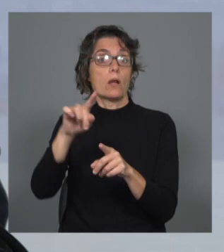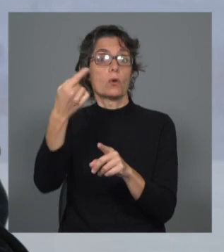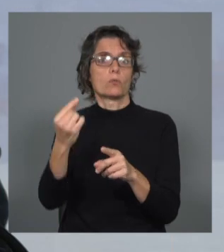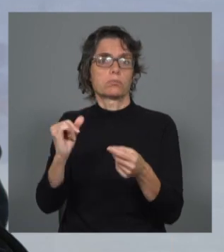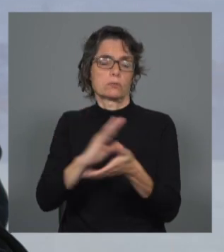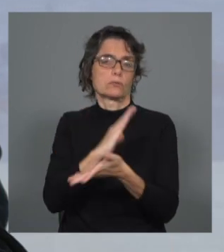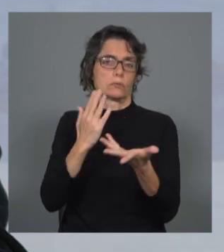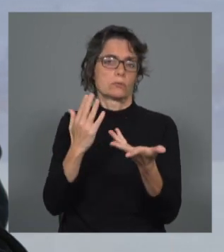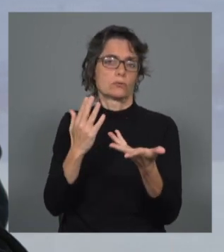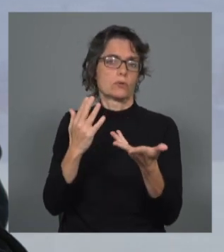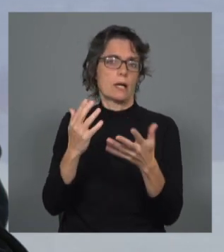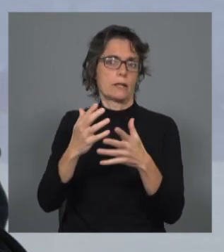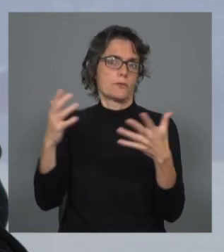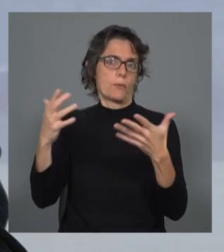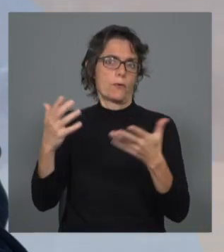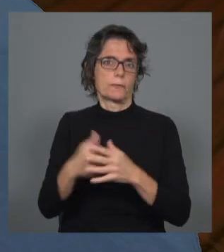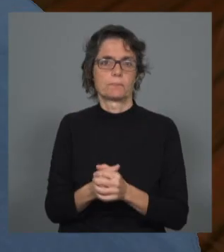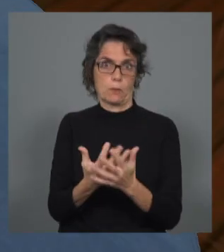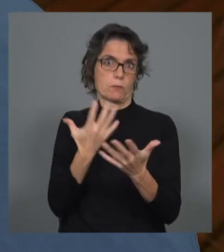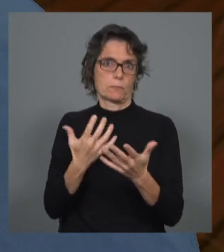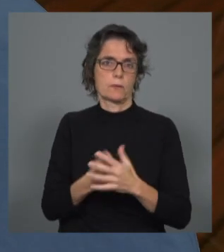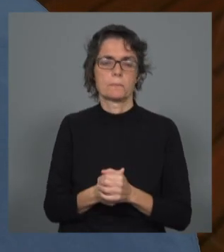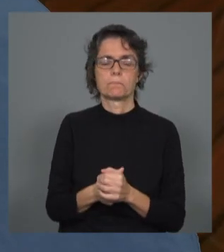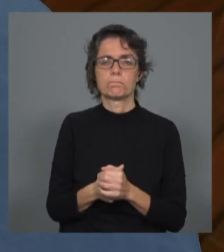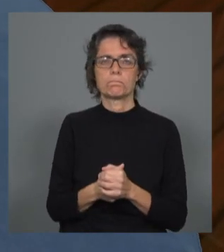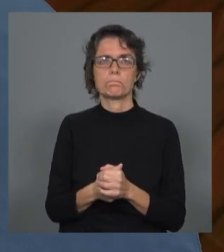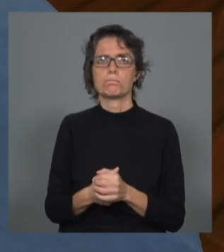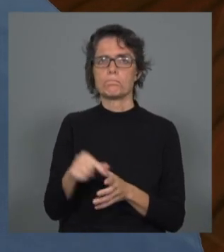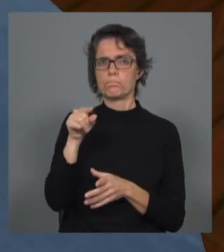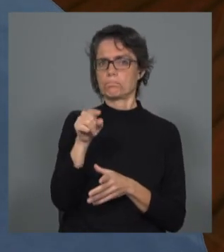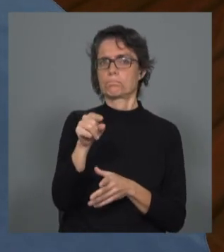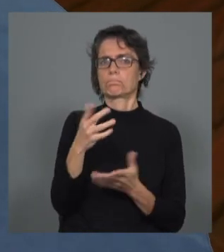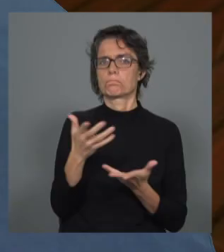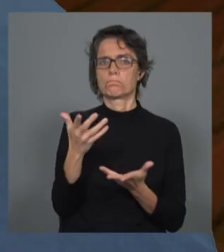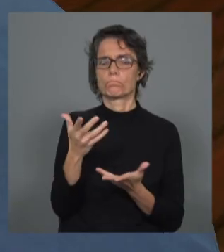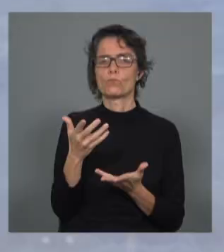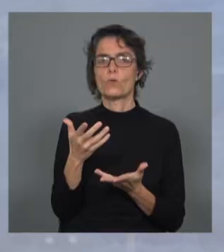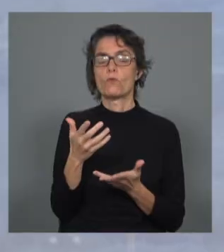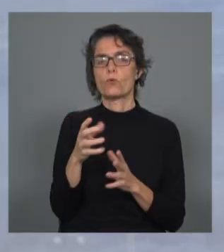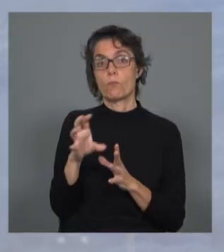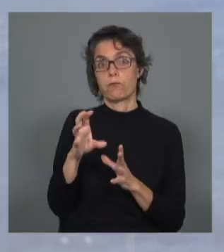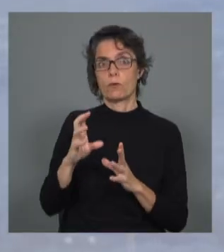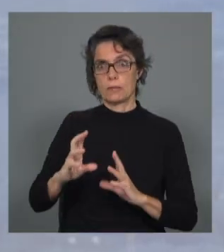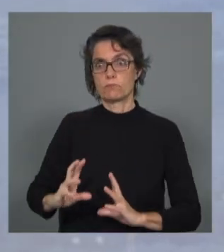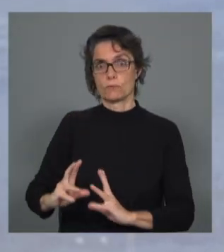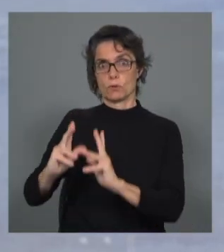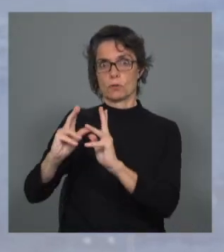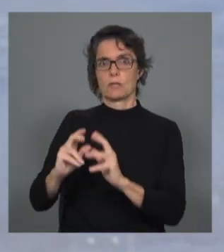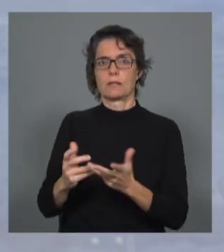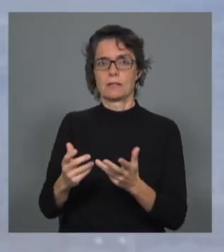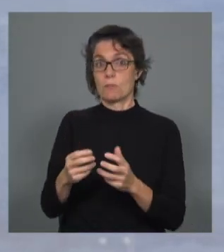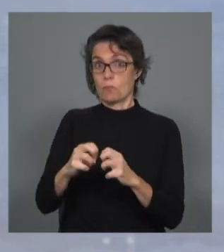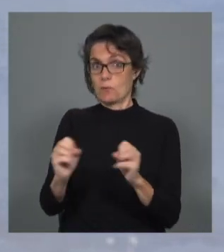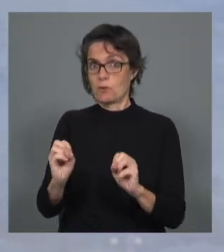meios. E essa é uma forma que de facto, enfim, deu ali foi um balão de oxigênio. Eu acho que mais do que não isso, resolveu o